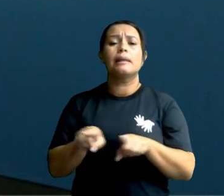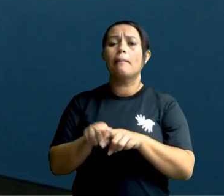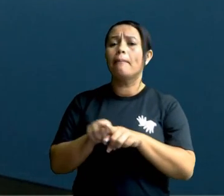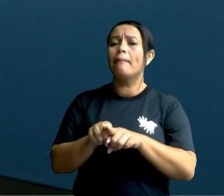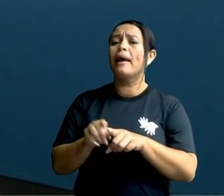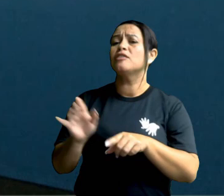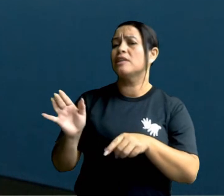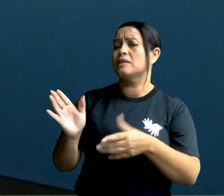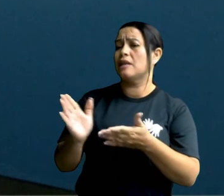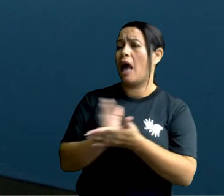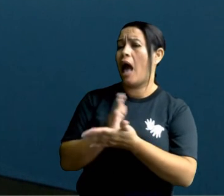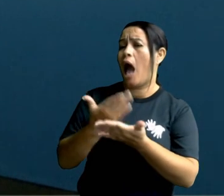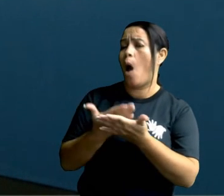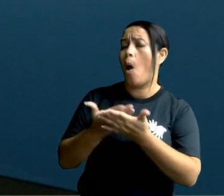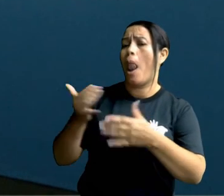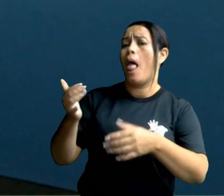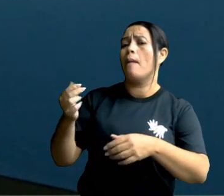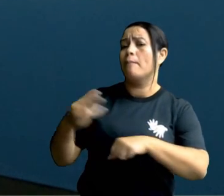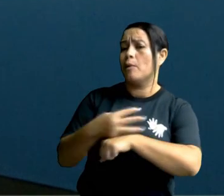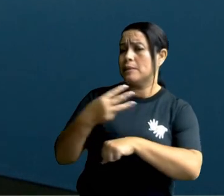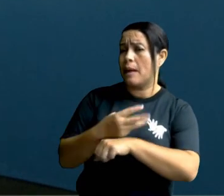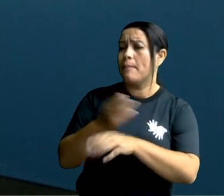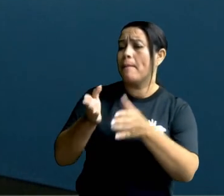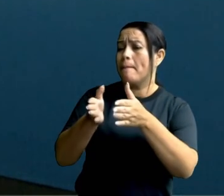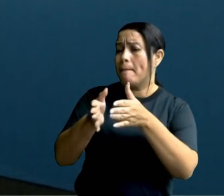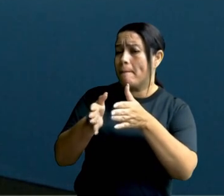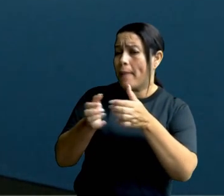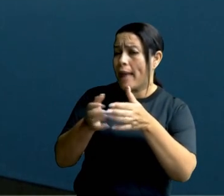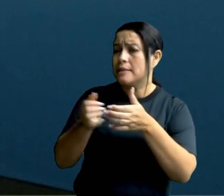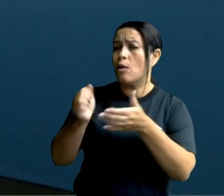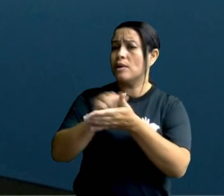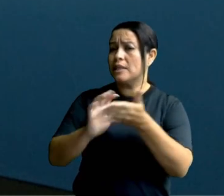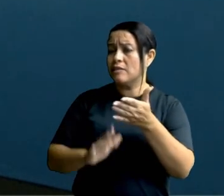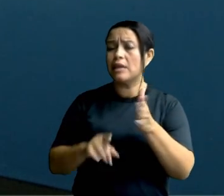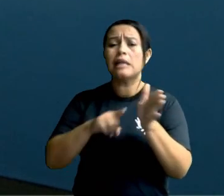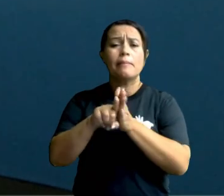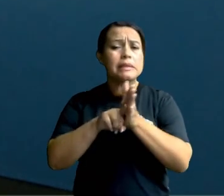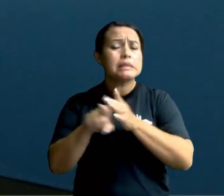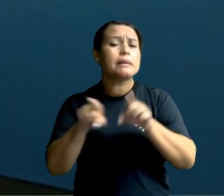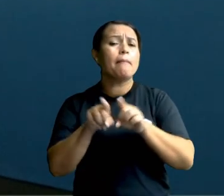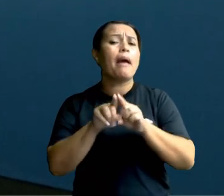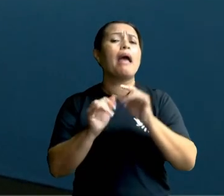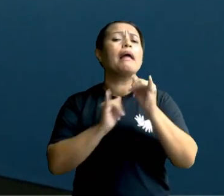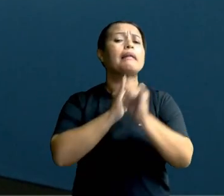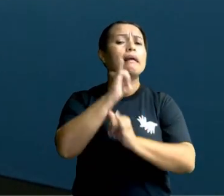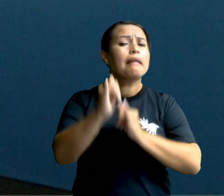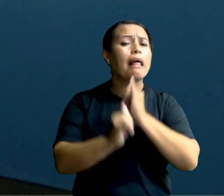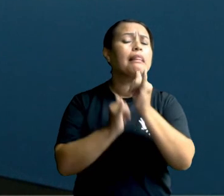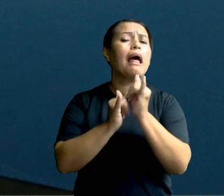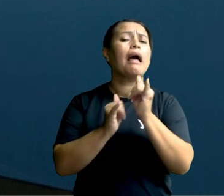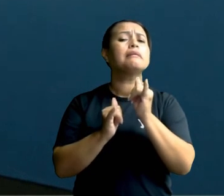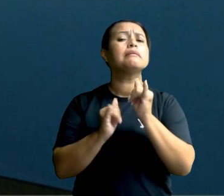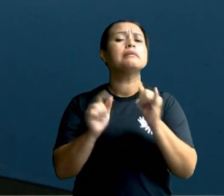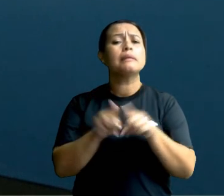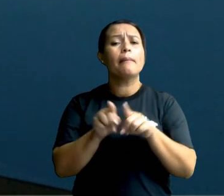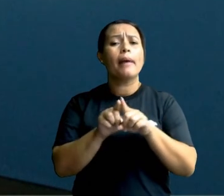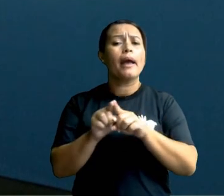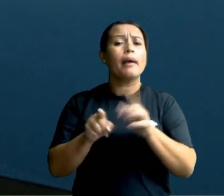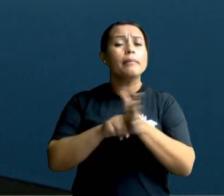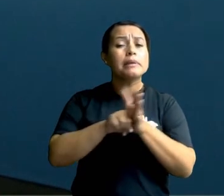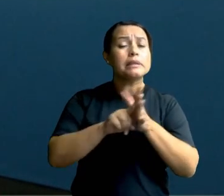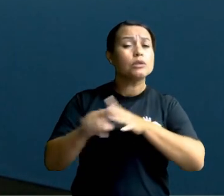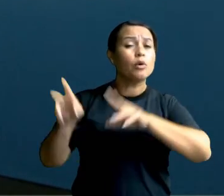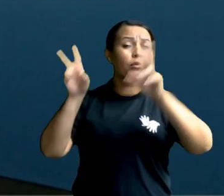sobre essas questões, peçam orientação, uma atividade e pesquisem na internet, pesquisem sobre o tema,